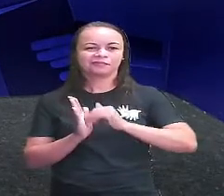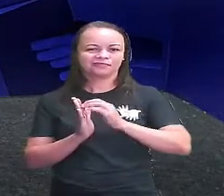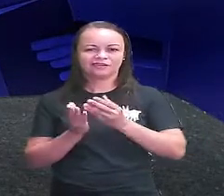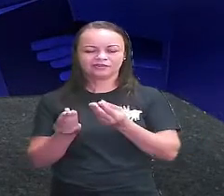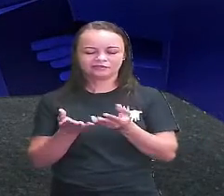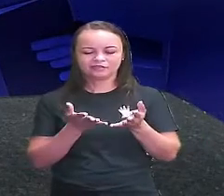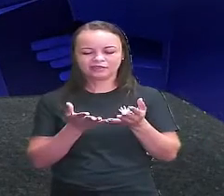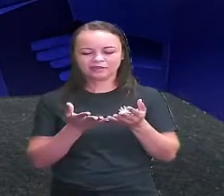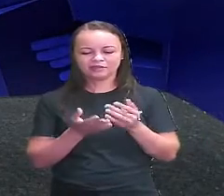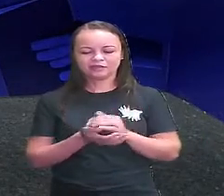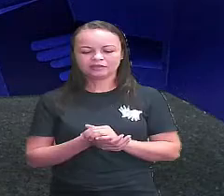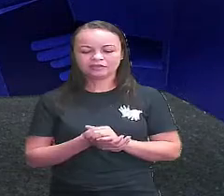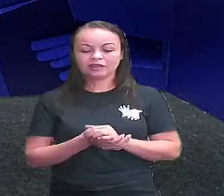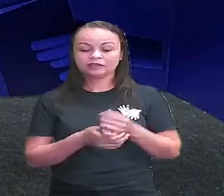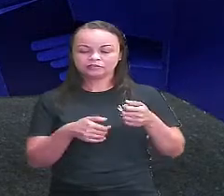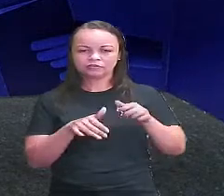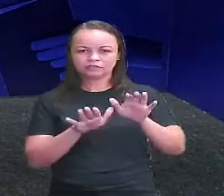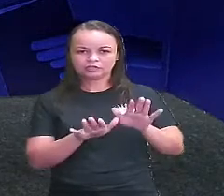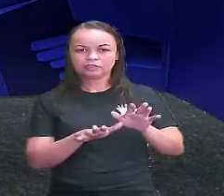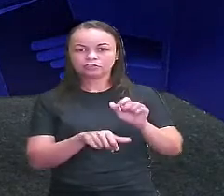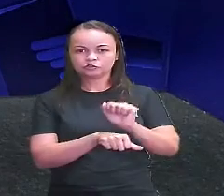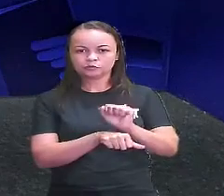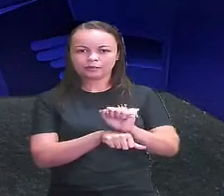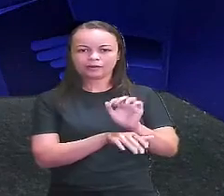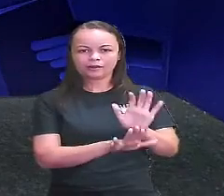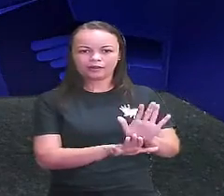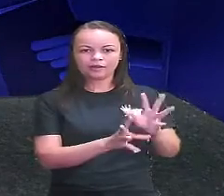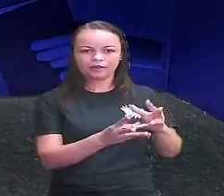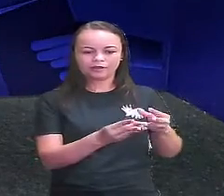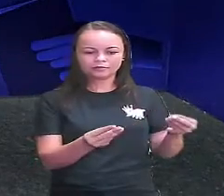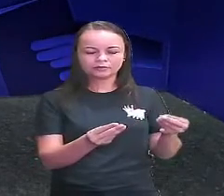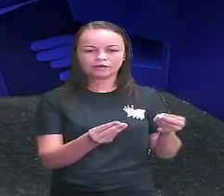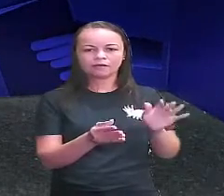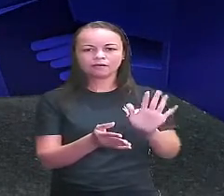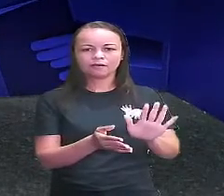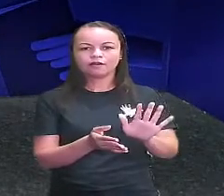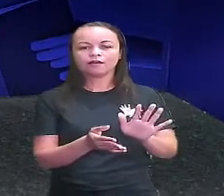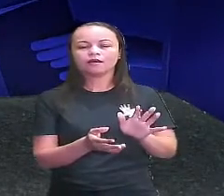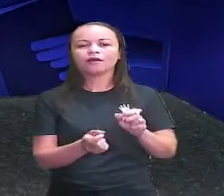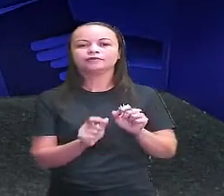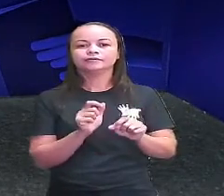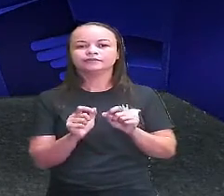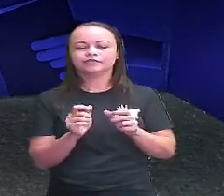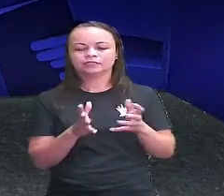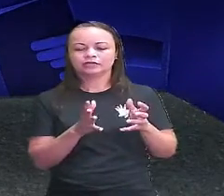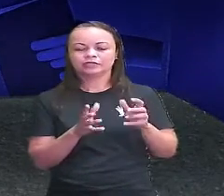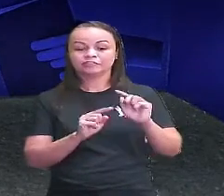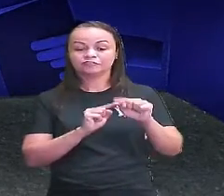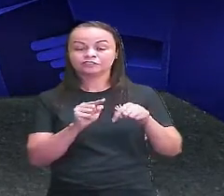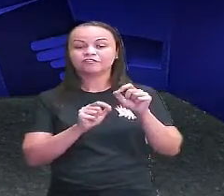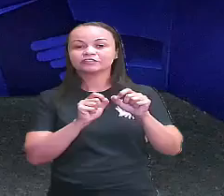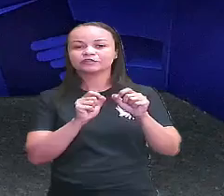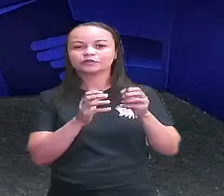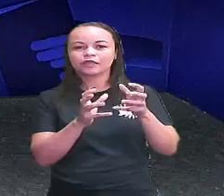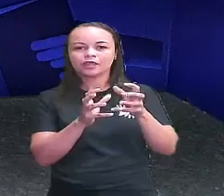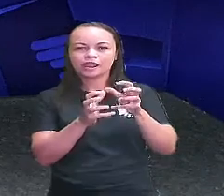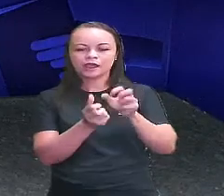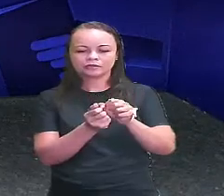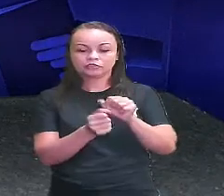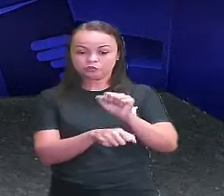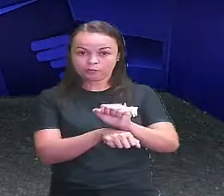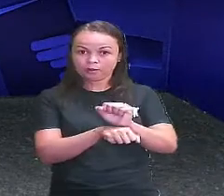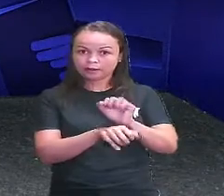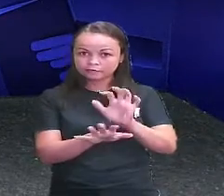fazer? Você vai deixar secar, tá certo? Quando secar, o que é que você vai fazer? Você vai amassar, tem que esperar secar,